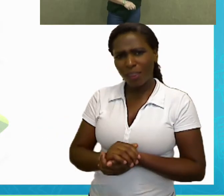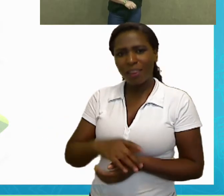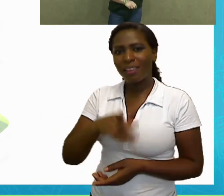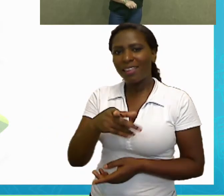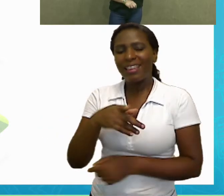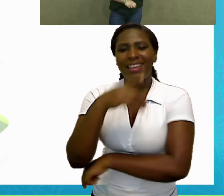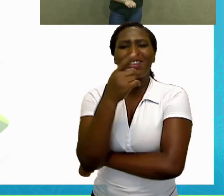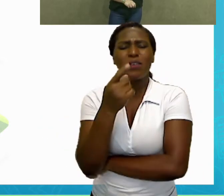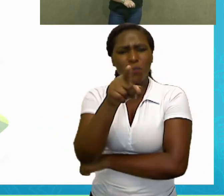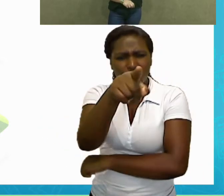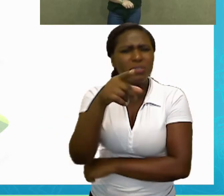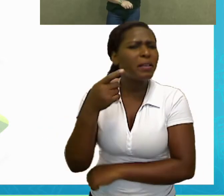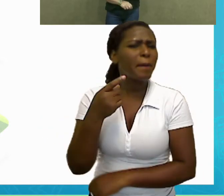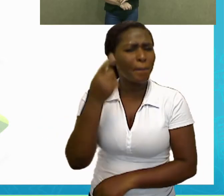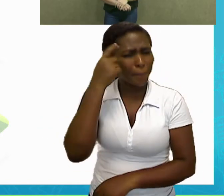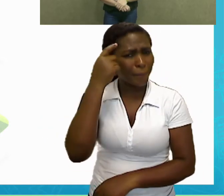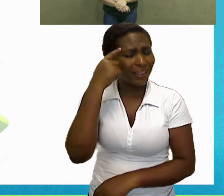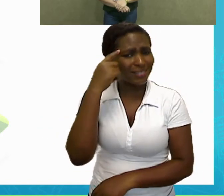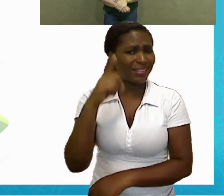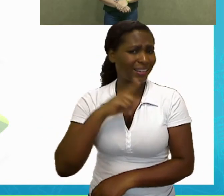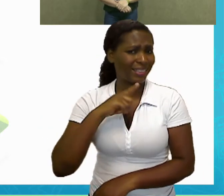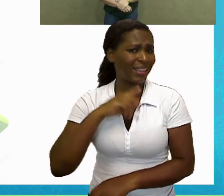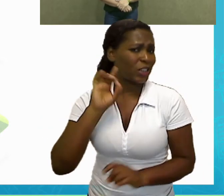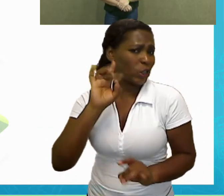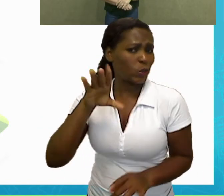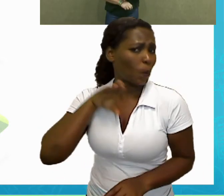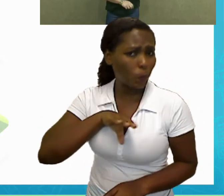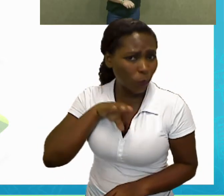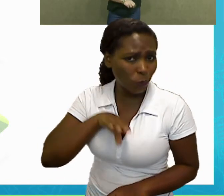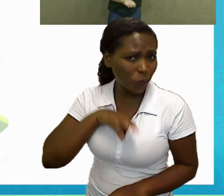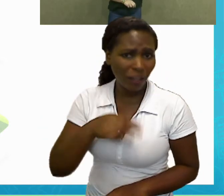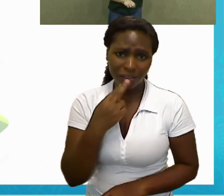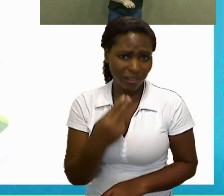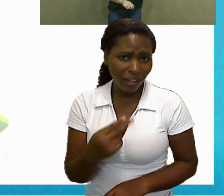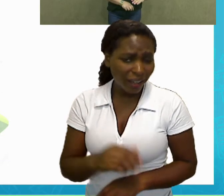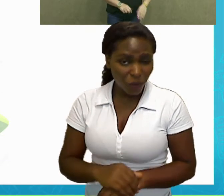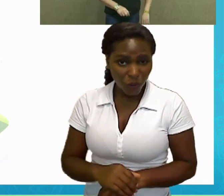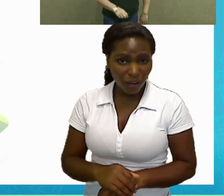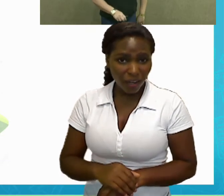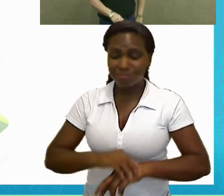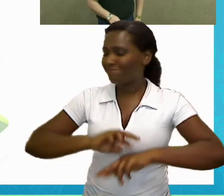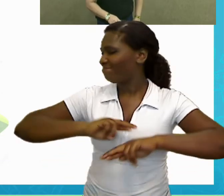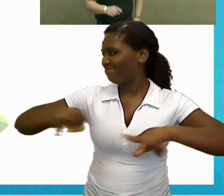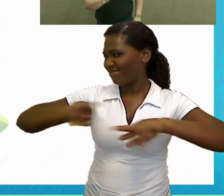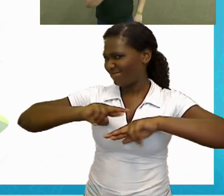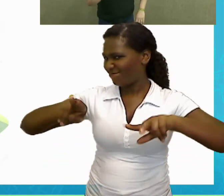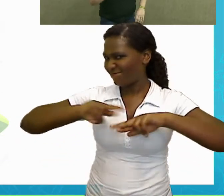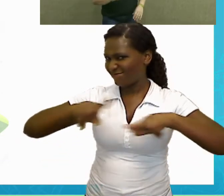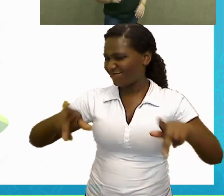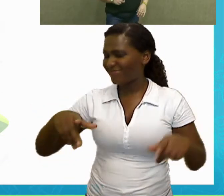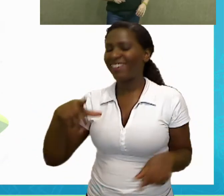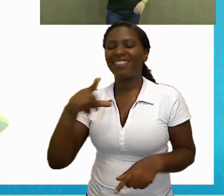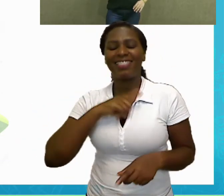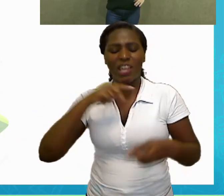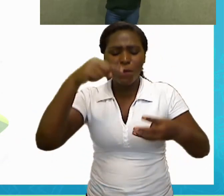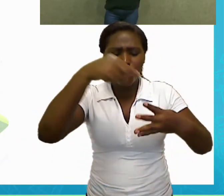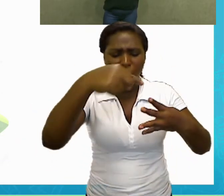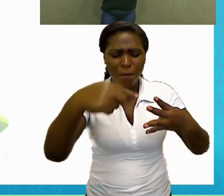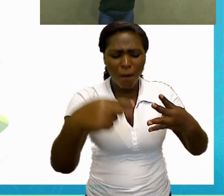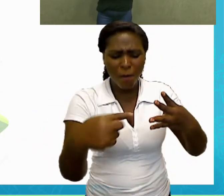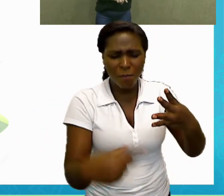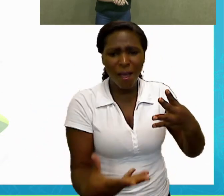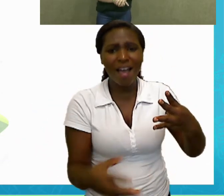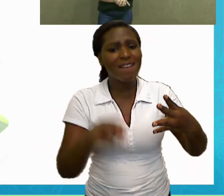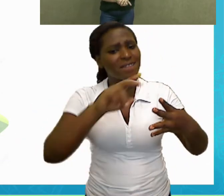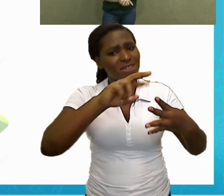à língua e à escrita convencional, pois há diversos meios de contatos e há indivíduos que, por